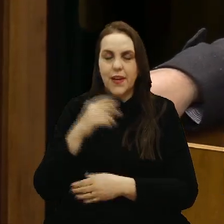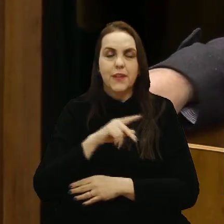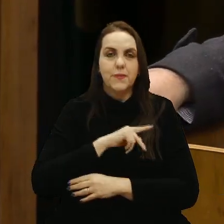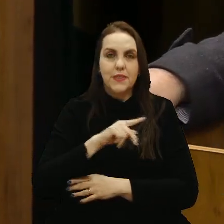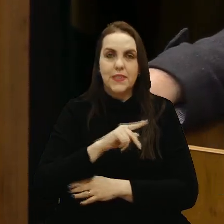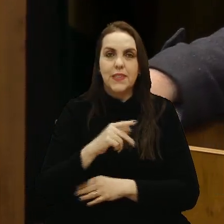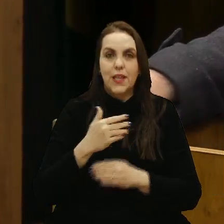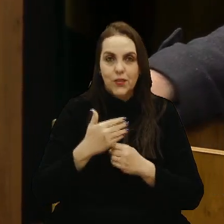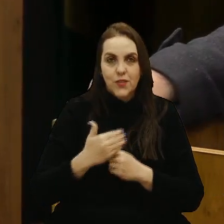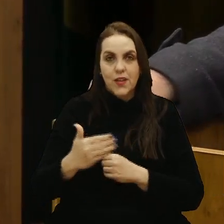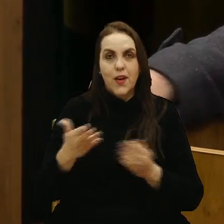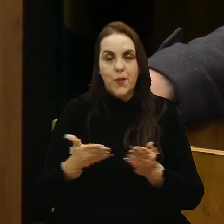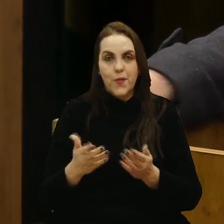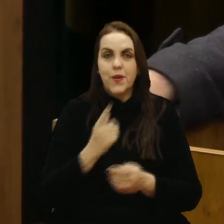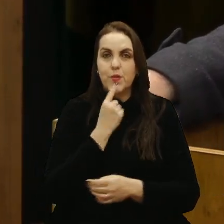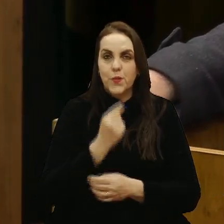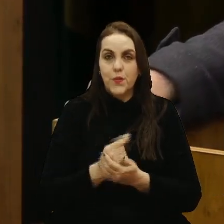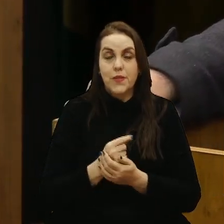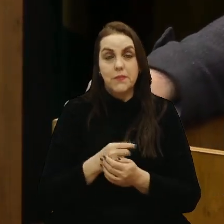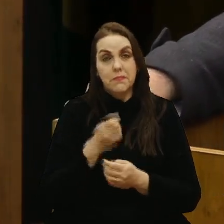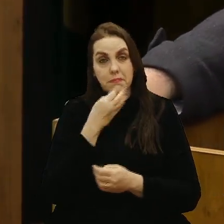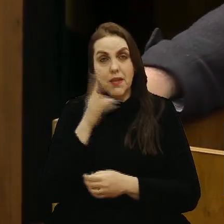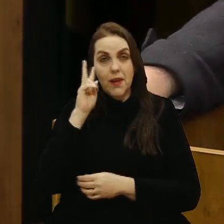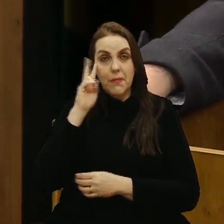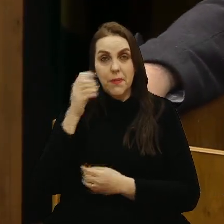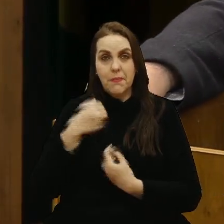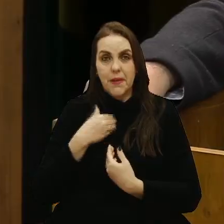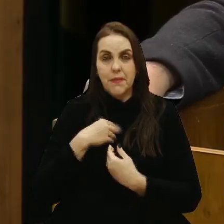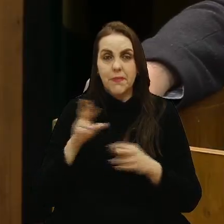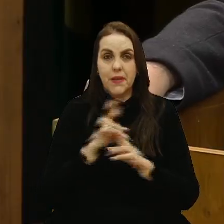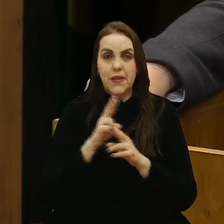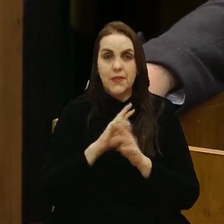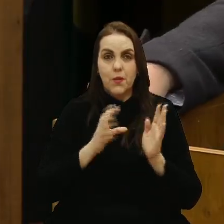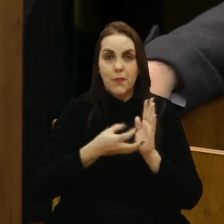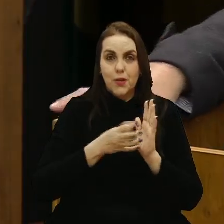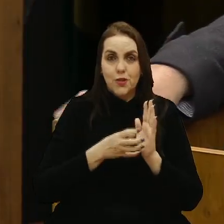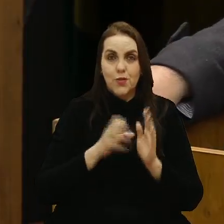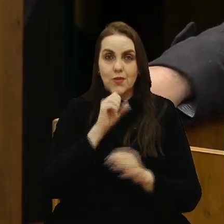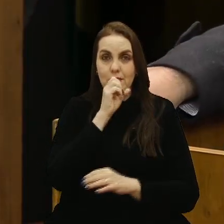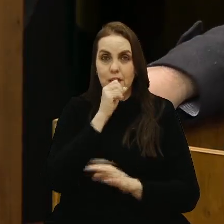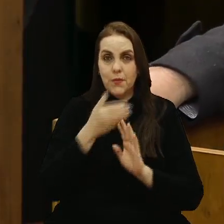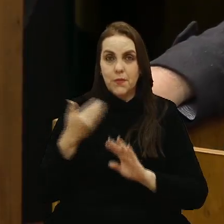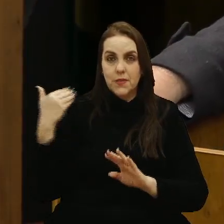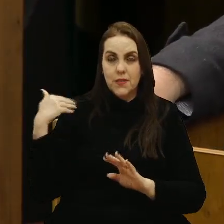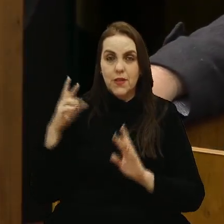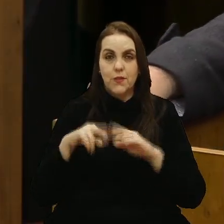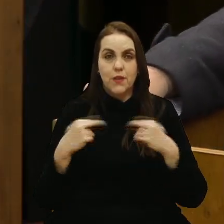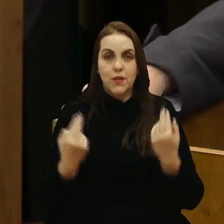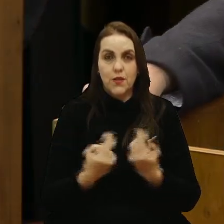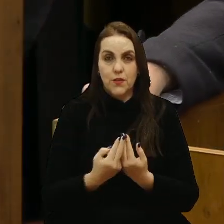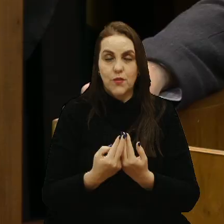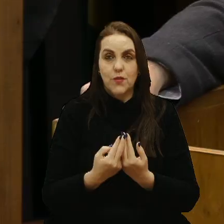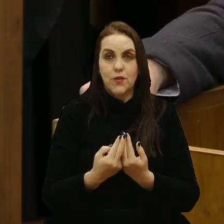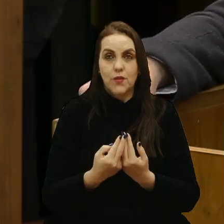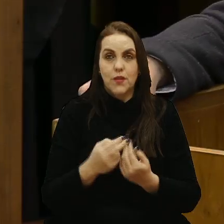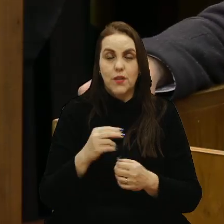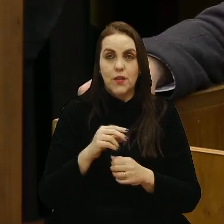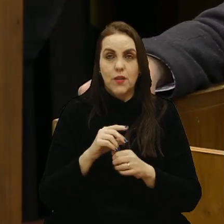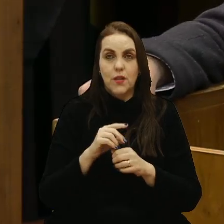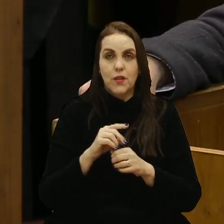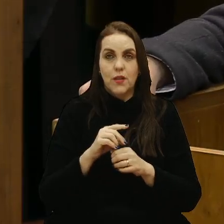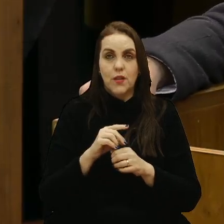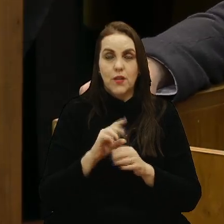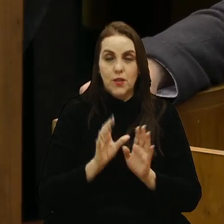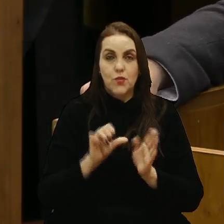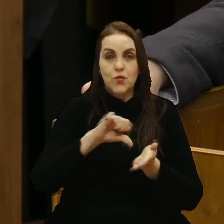da minha relação partidária. Sábado último, nós tivemos uma reunião do diretório estadual do meu partido,